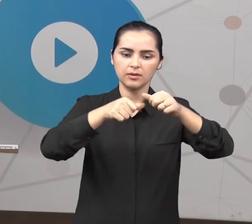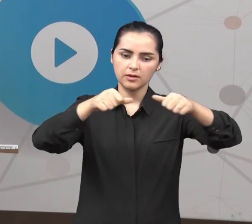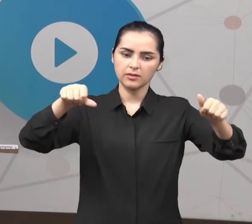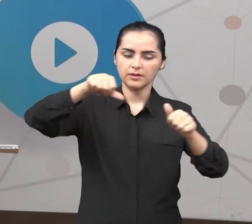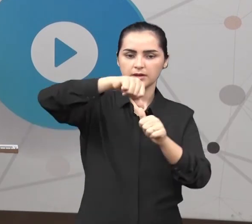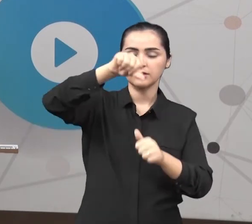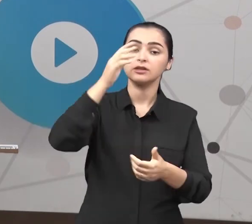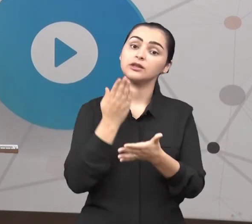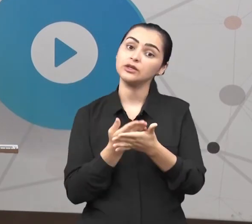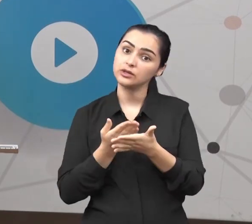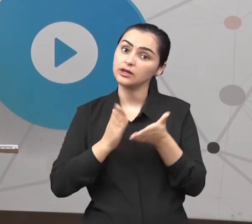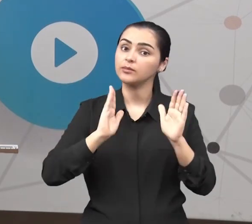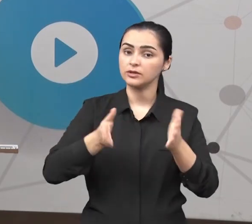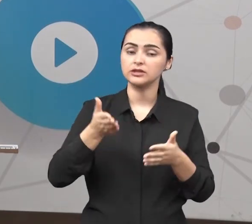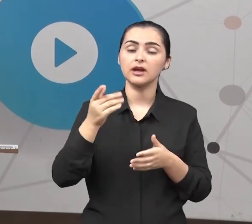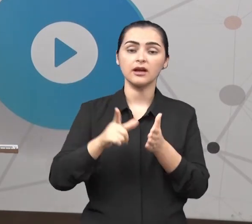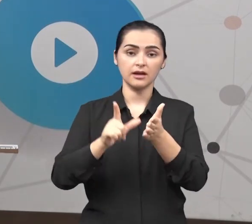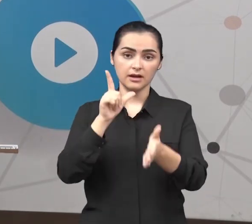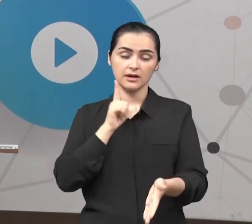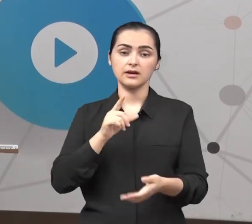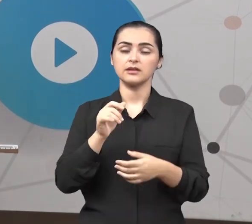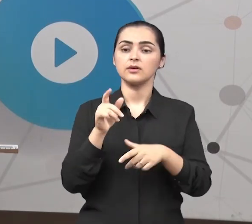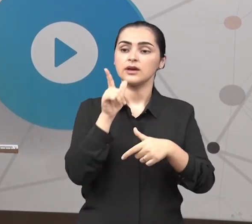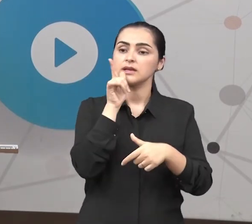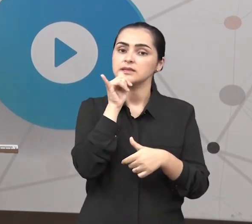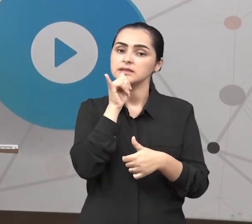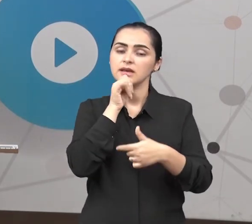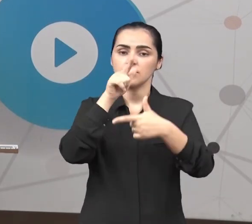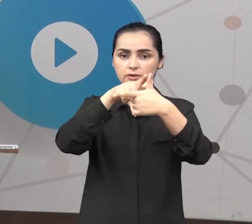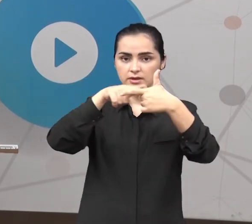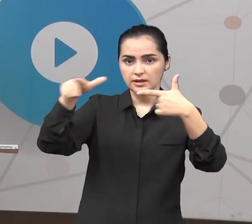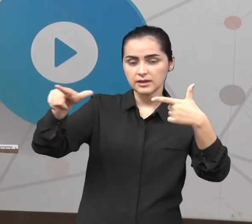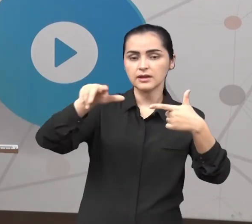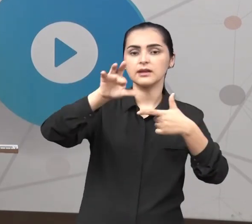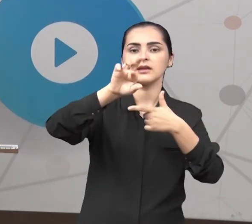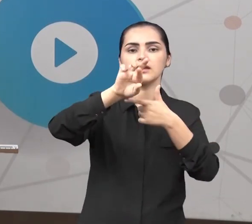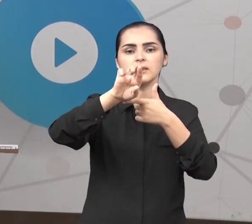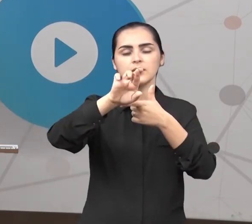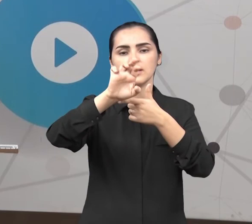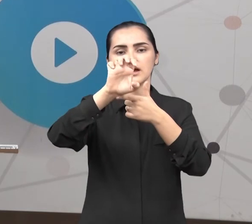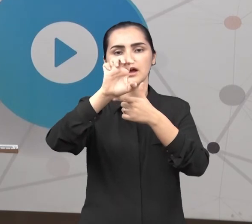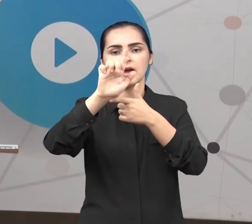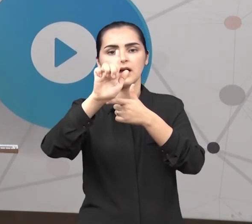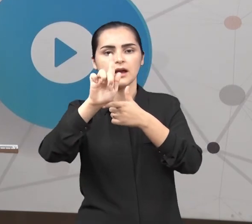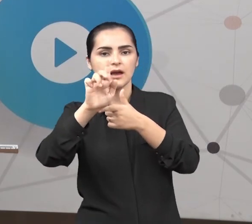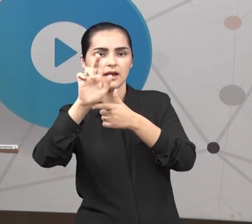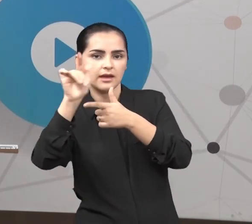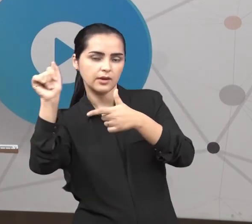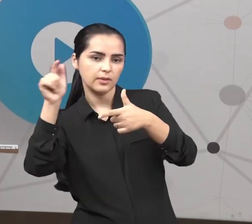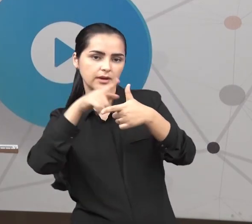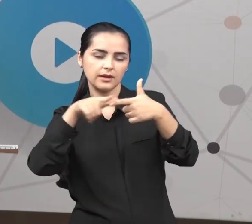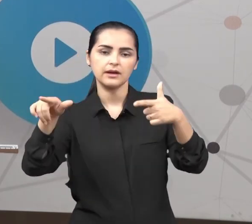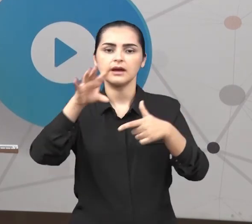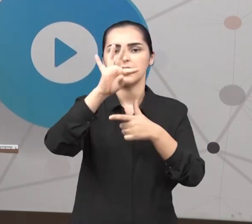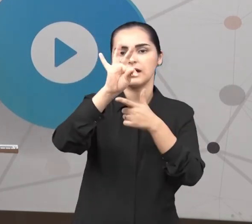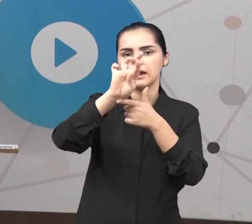falamos, como a trena, a régua, a fita métrica. Muito